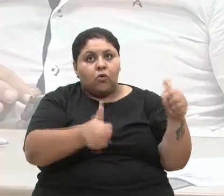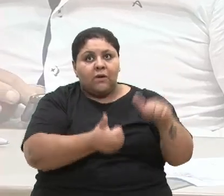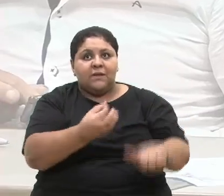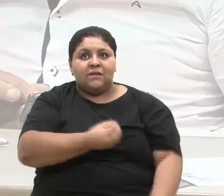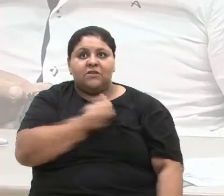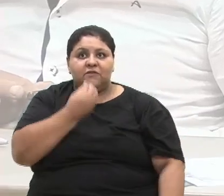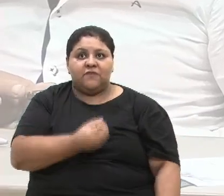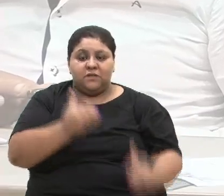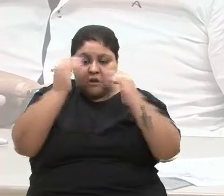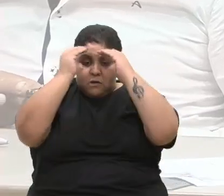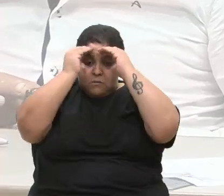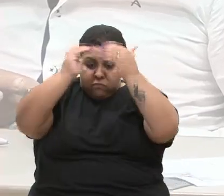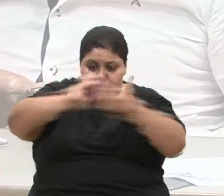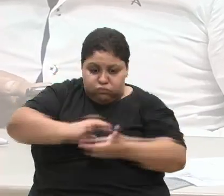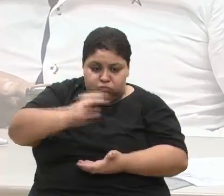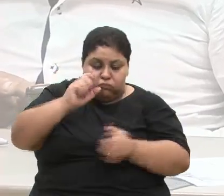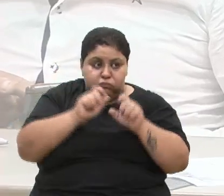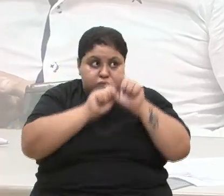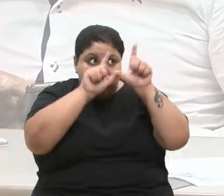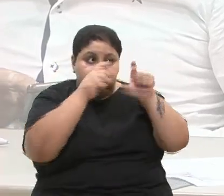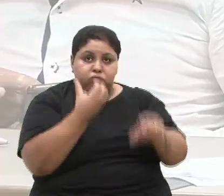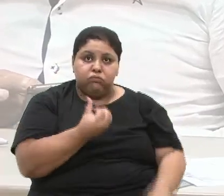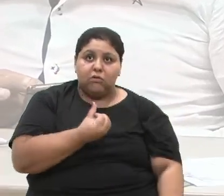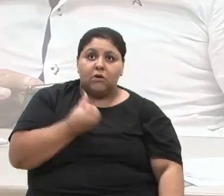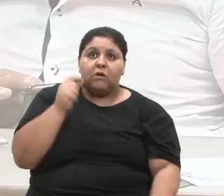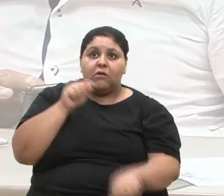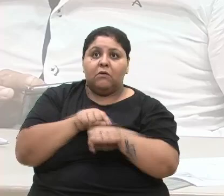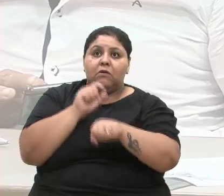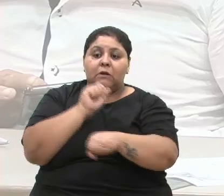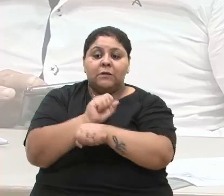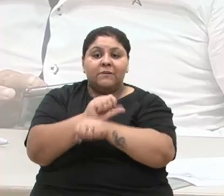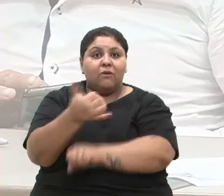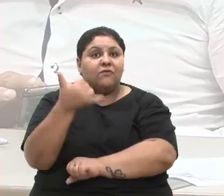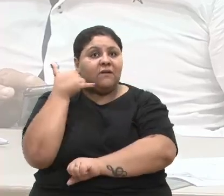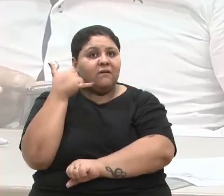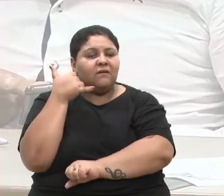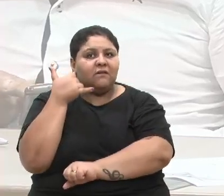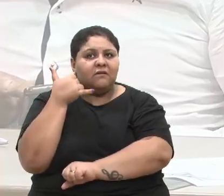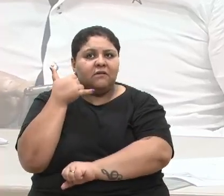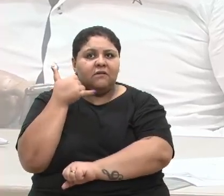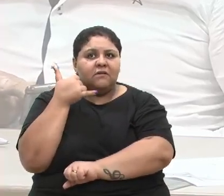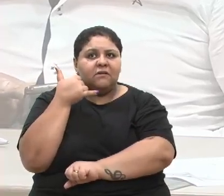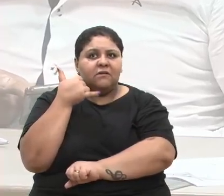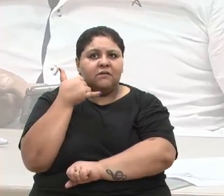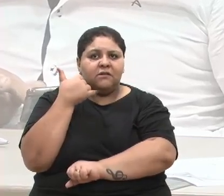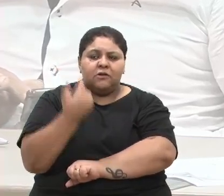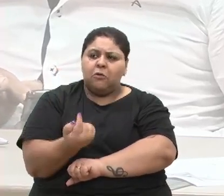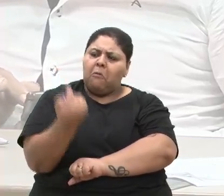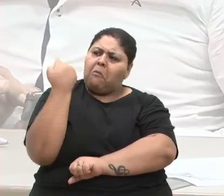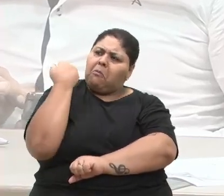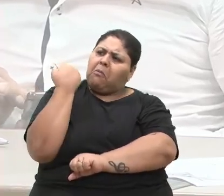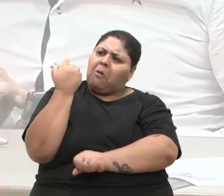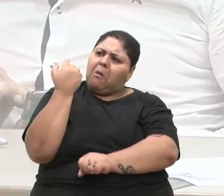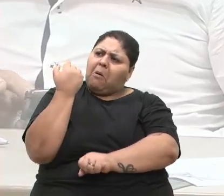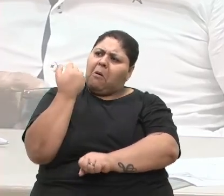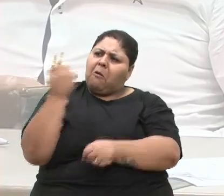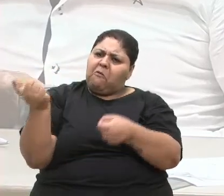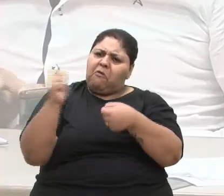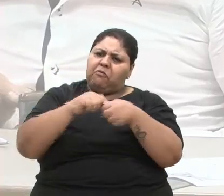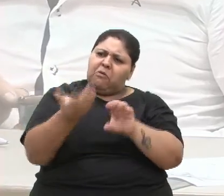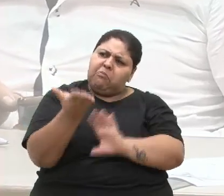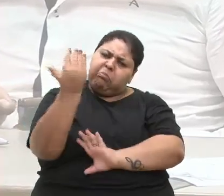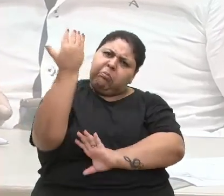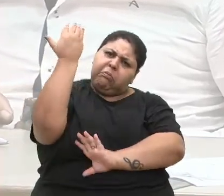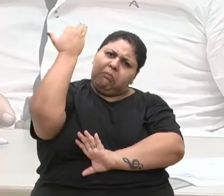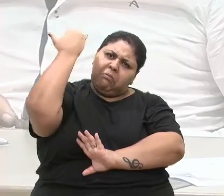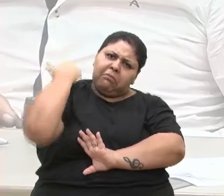idosos, vereador, que acordam 6 da manhã já para esperar o telefone. Parece que nós voltamos à era primitiva, que tinha que fazer ligação para não sei